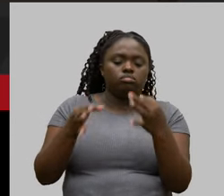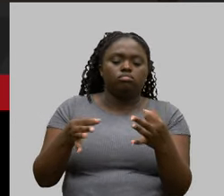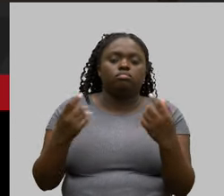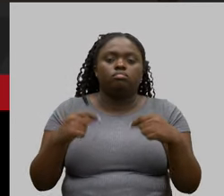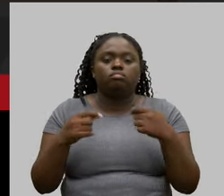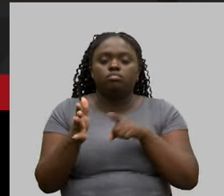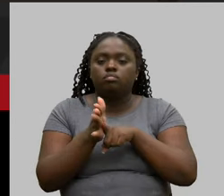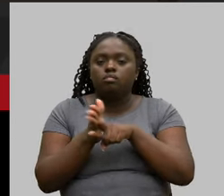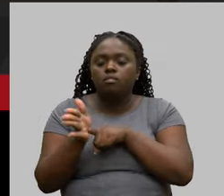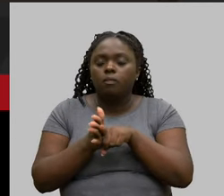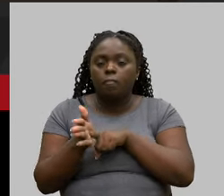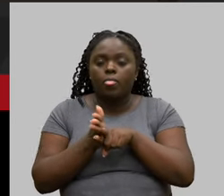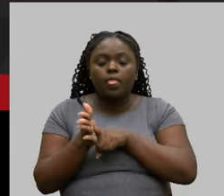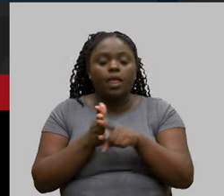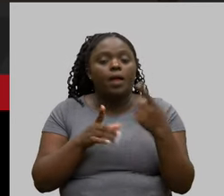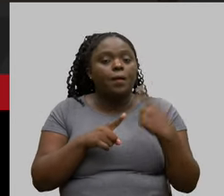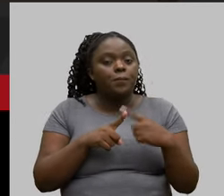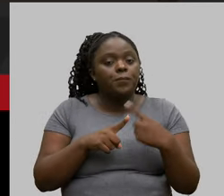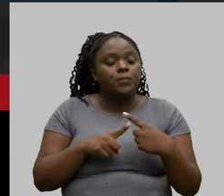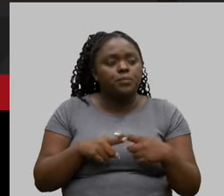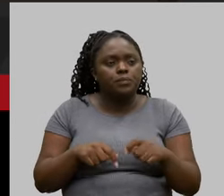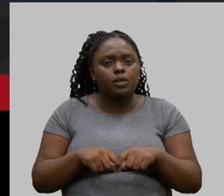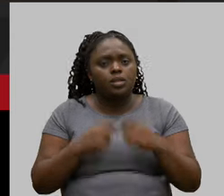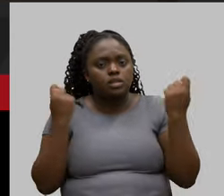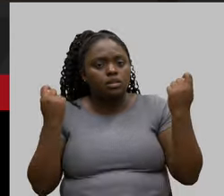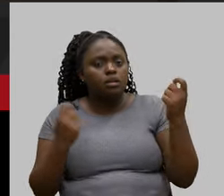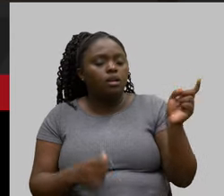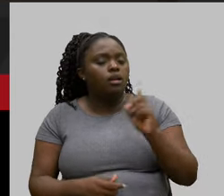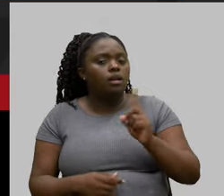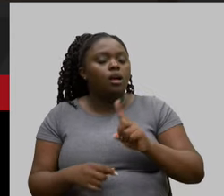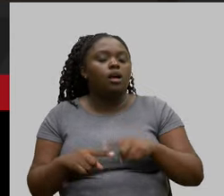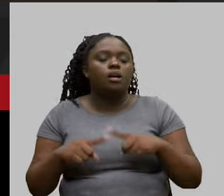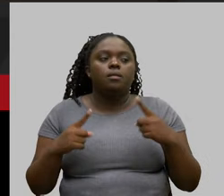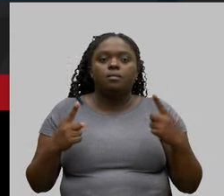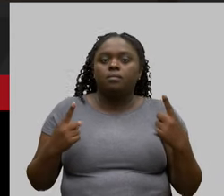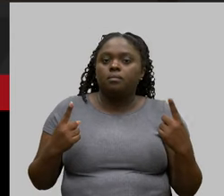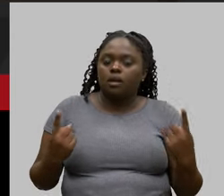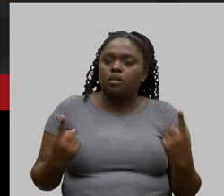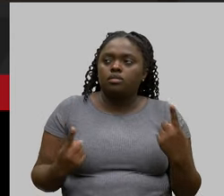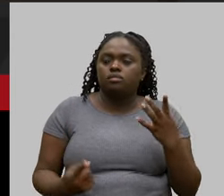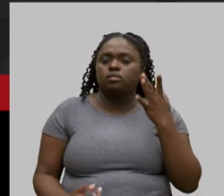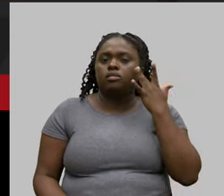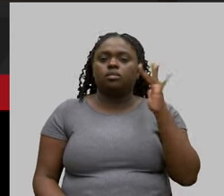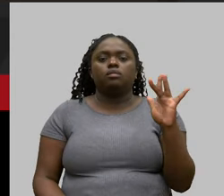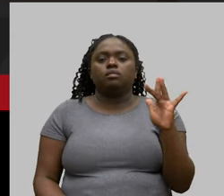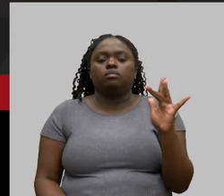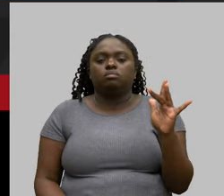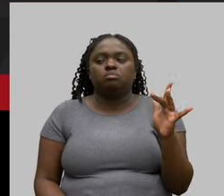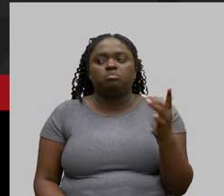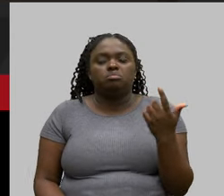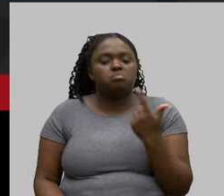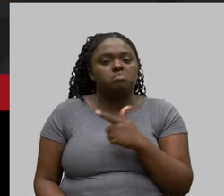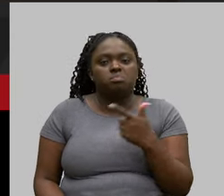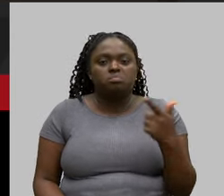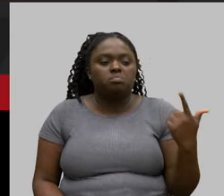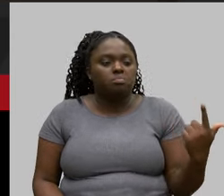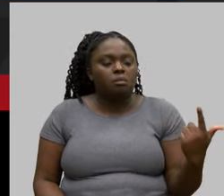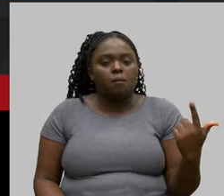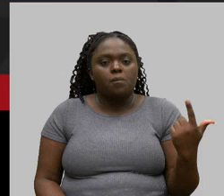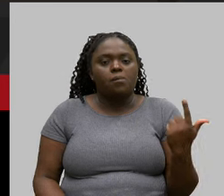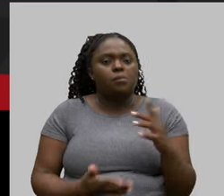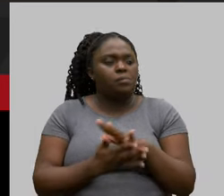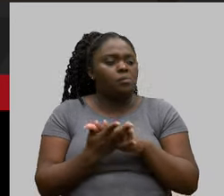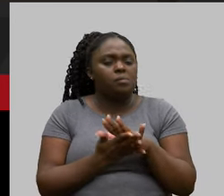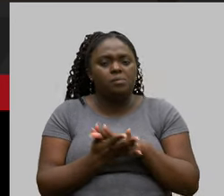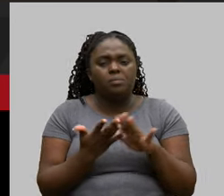porque não é que seja uma situação impossível mas uma situação no mínimo estranha né a gente não tem nenhum nenhum nenhum pouquinho de déf né